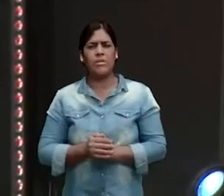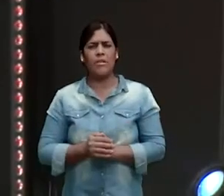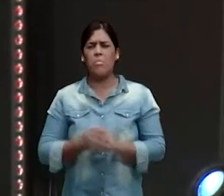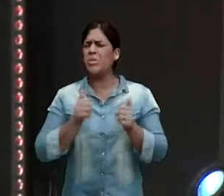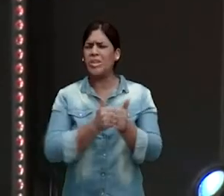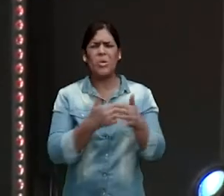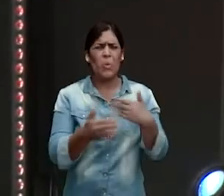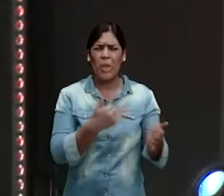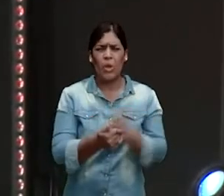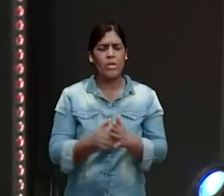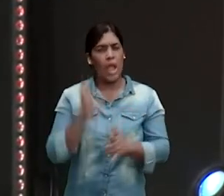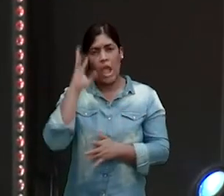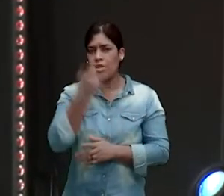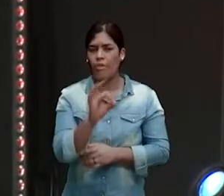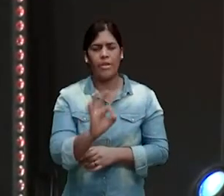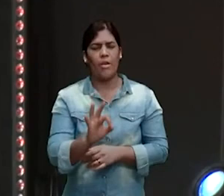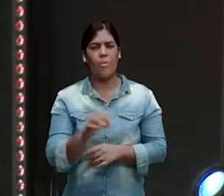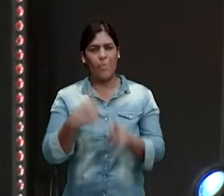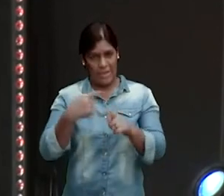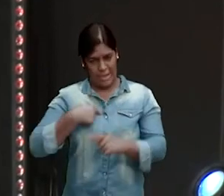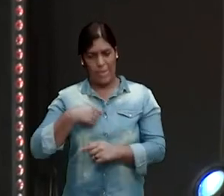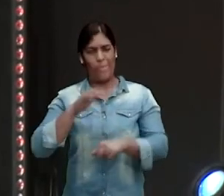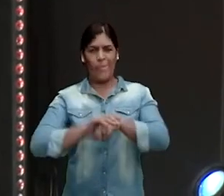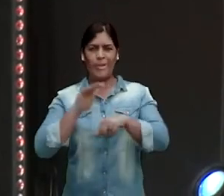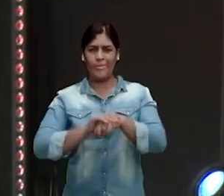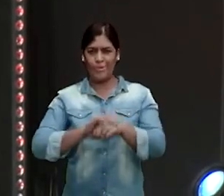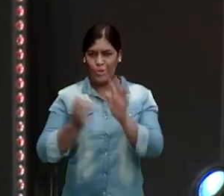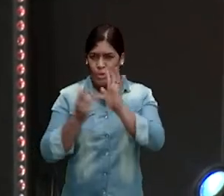pode fazer o que você quiser não resolve não o pão da vida sou eu